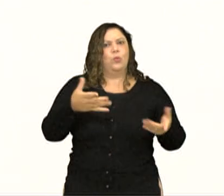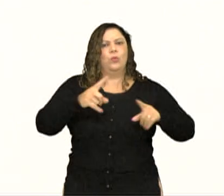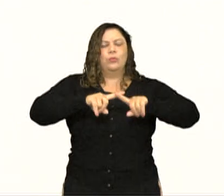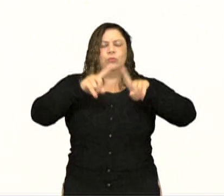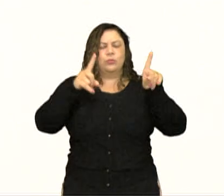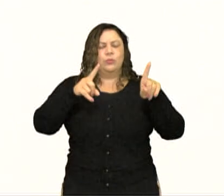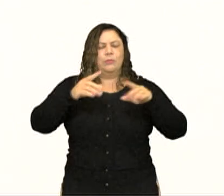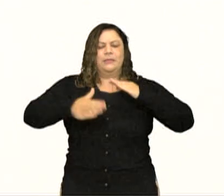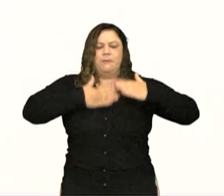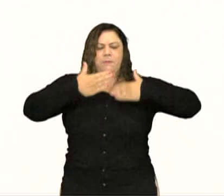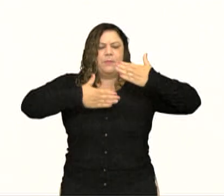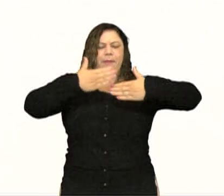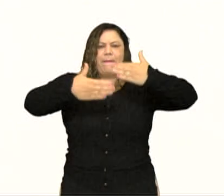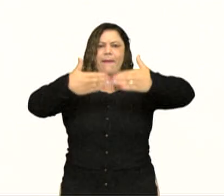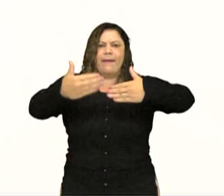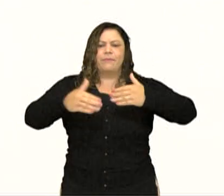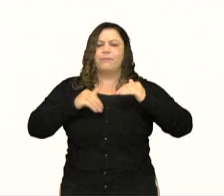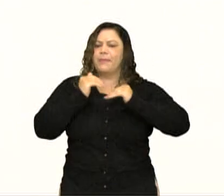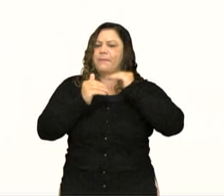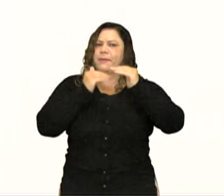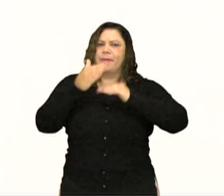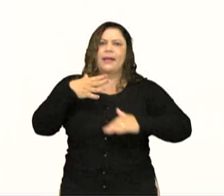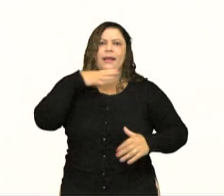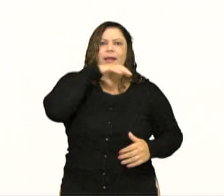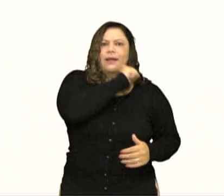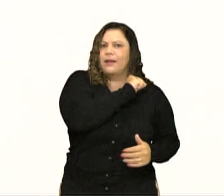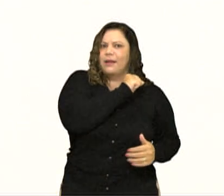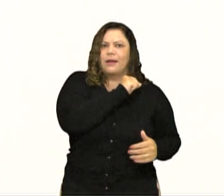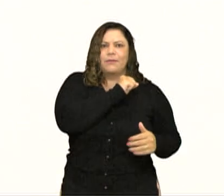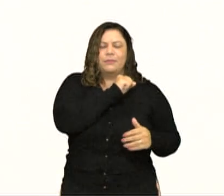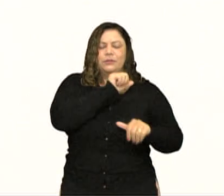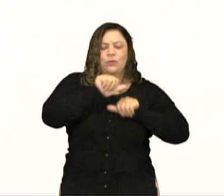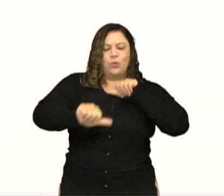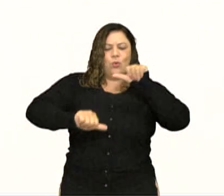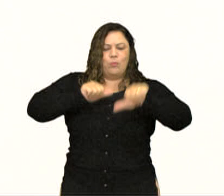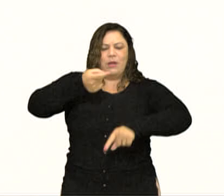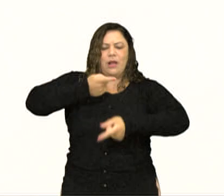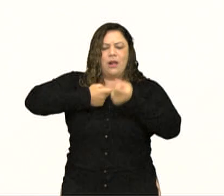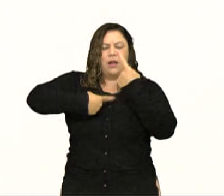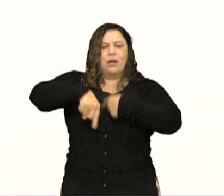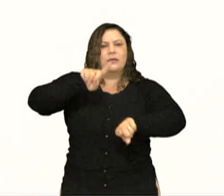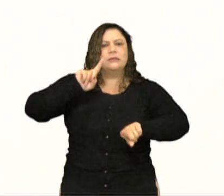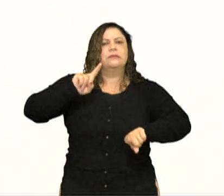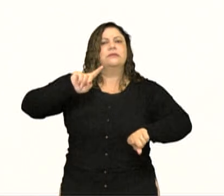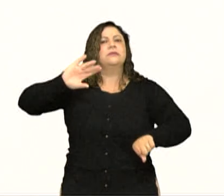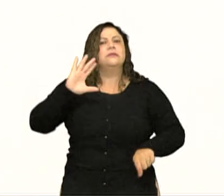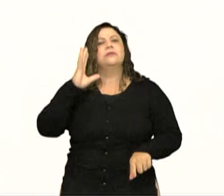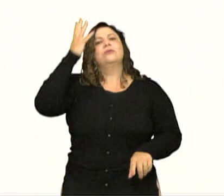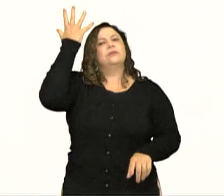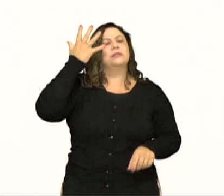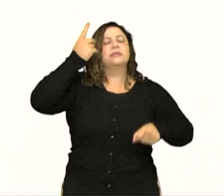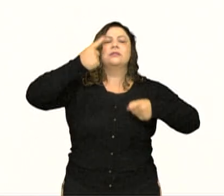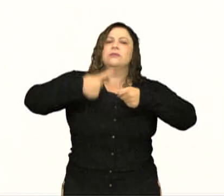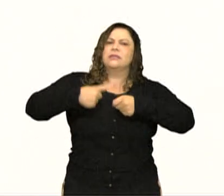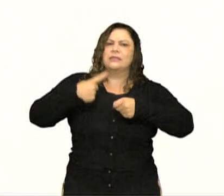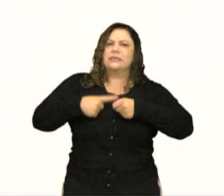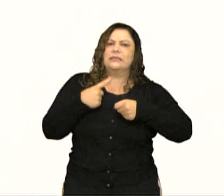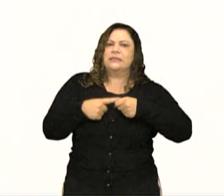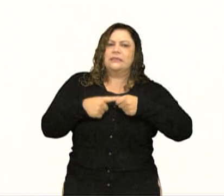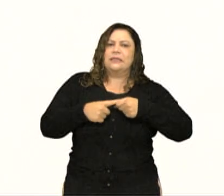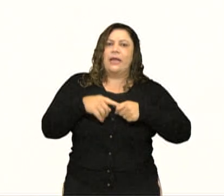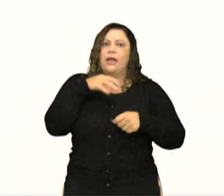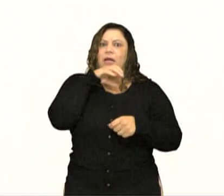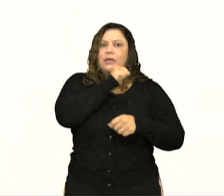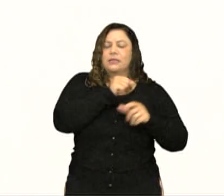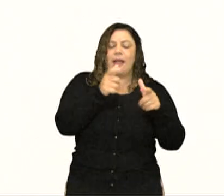bastante rápido esse processo. Algumas mudanças aconteceram que fizeram com que as cidades de repente